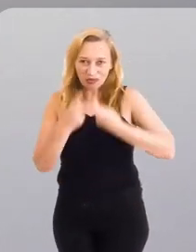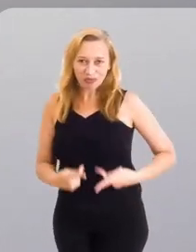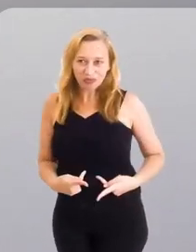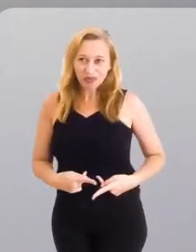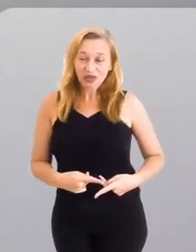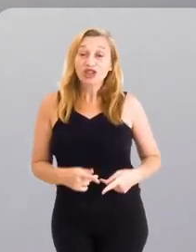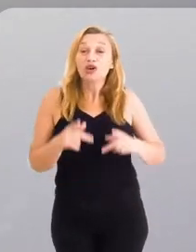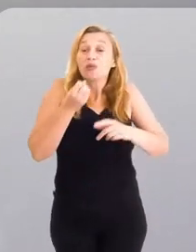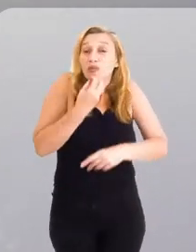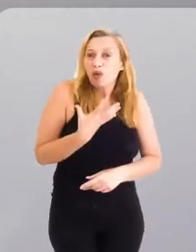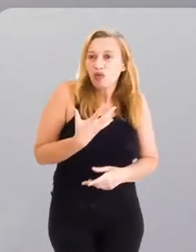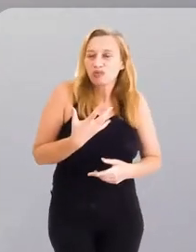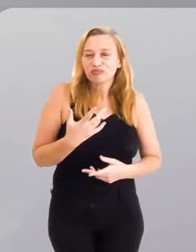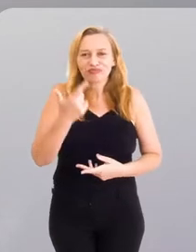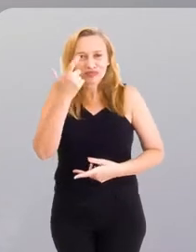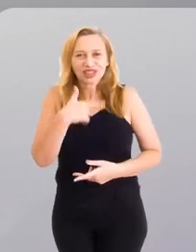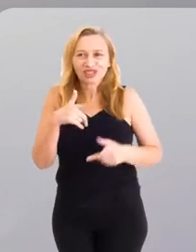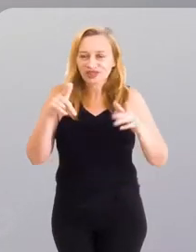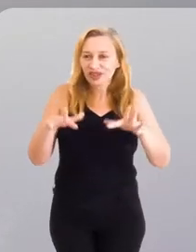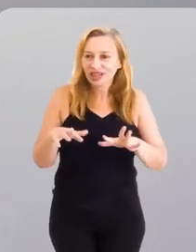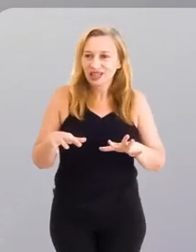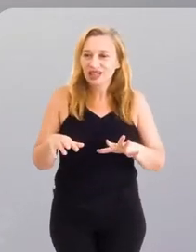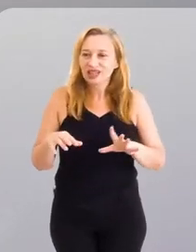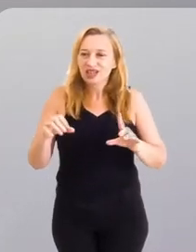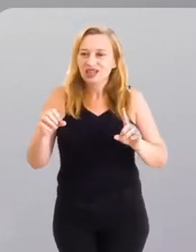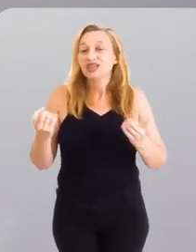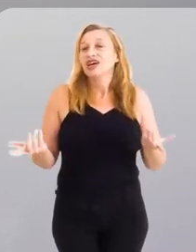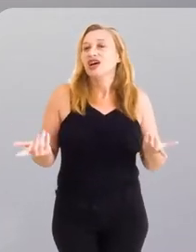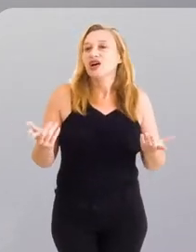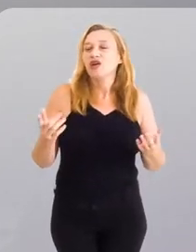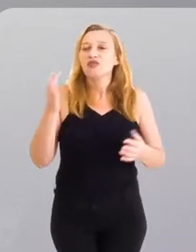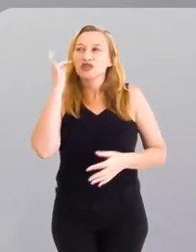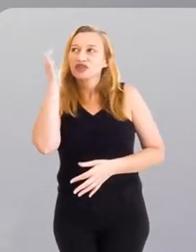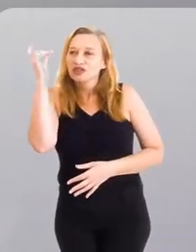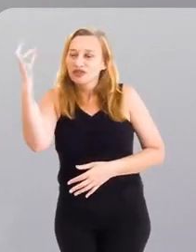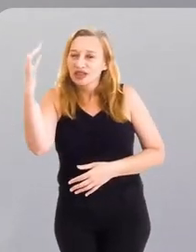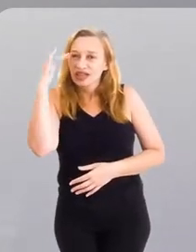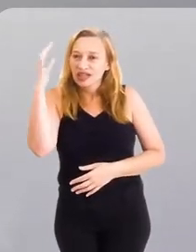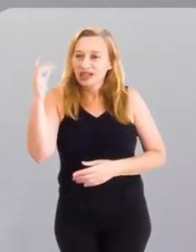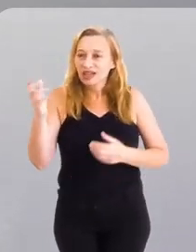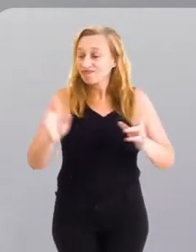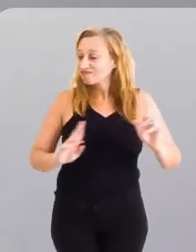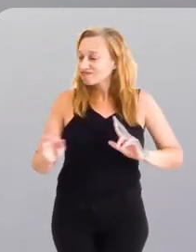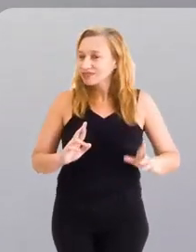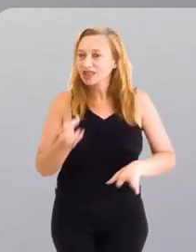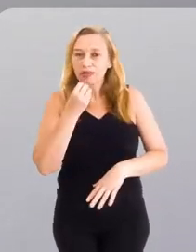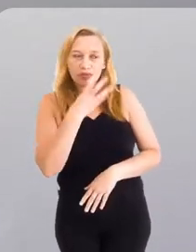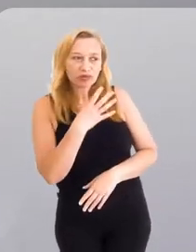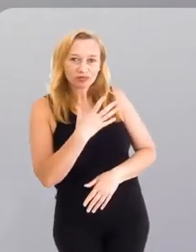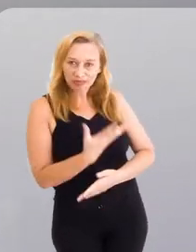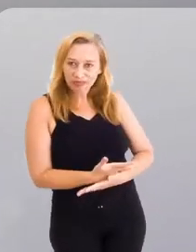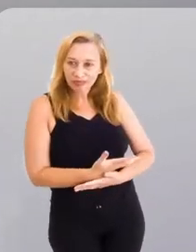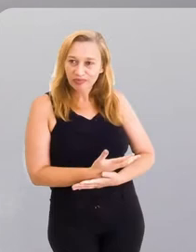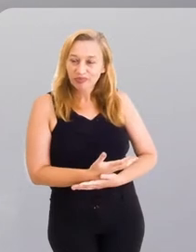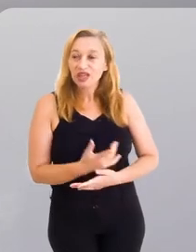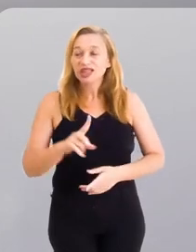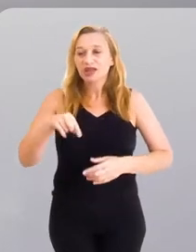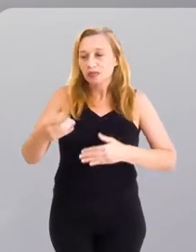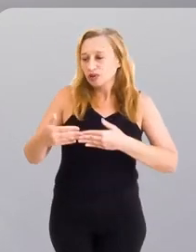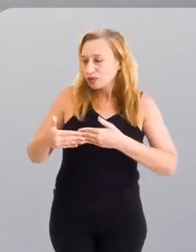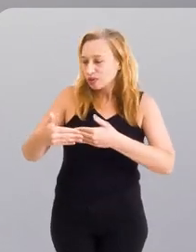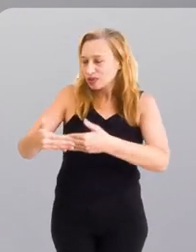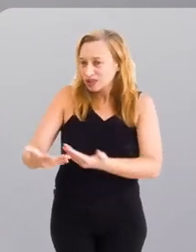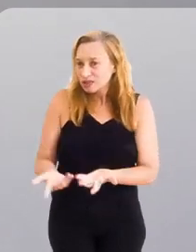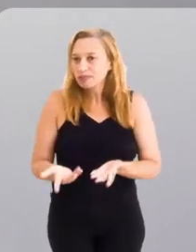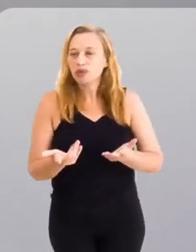especial, diferente, um ser humano bom. Eu imaginava a filosofia associada à bondade, para mim era isso. Com o passar do tempo,